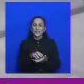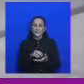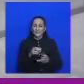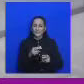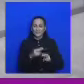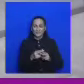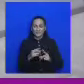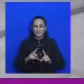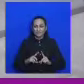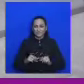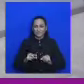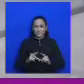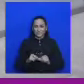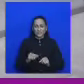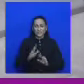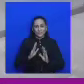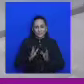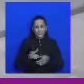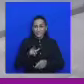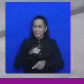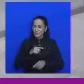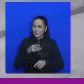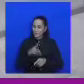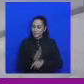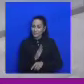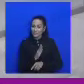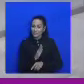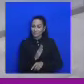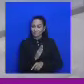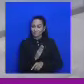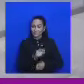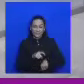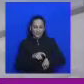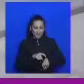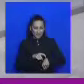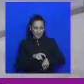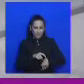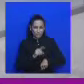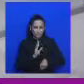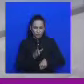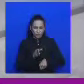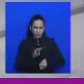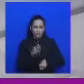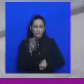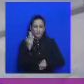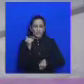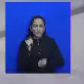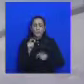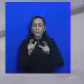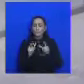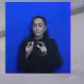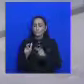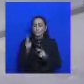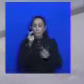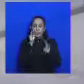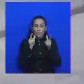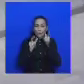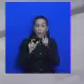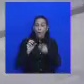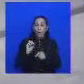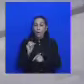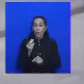da Central da Caixa em Brasília e temos a validação. Ou seja, daqui a pouco você já poderá saber de onde são as